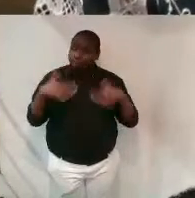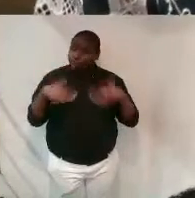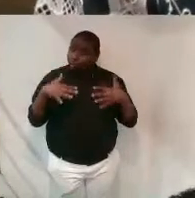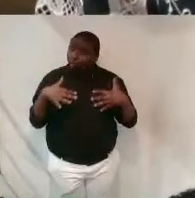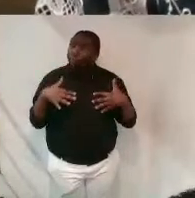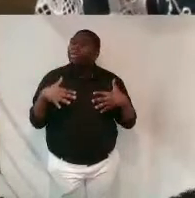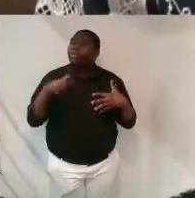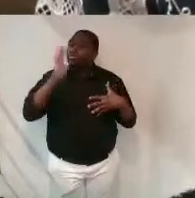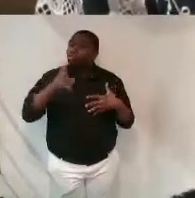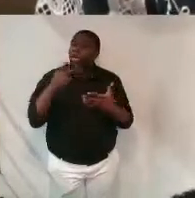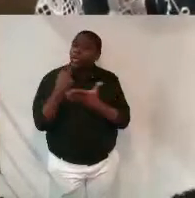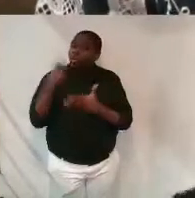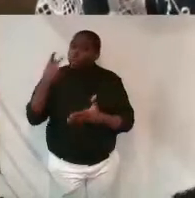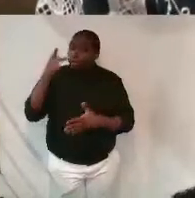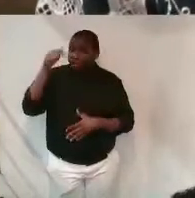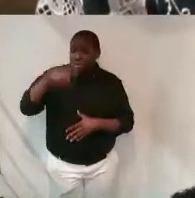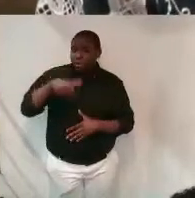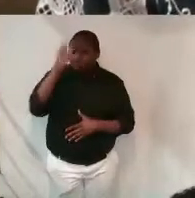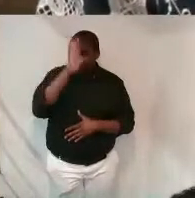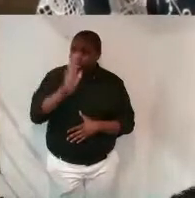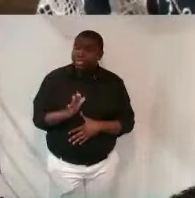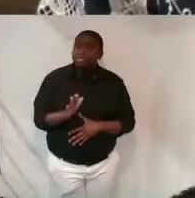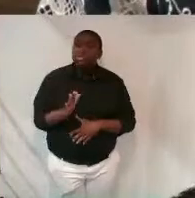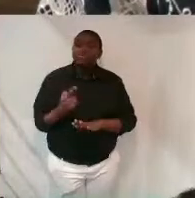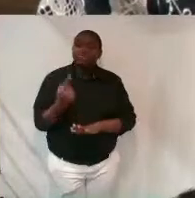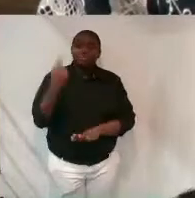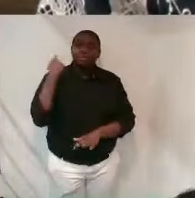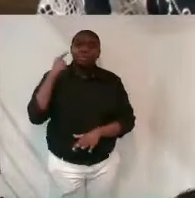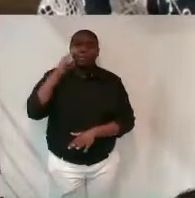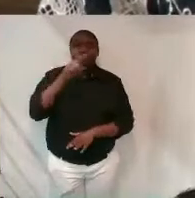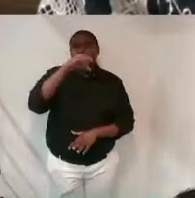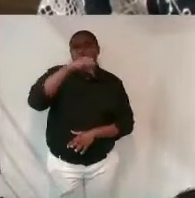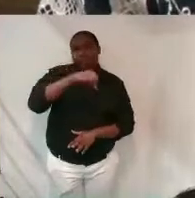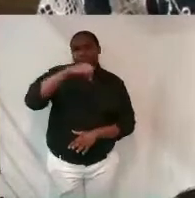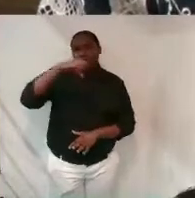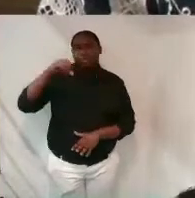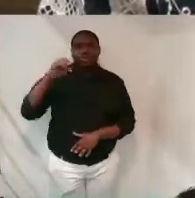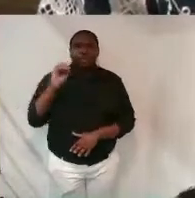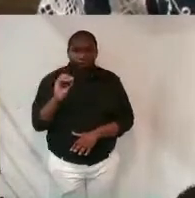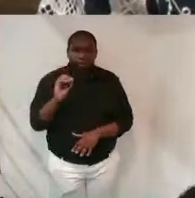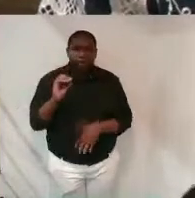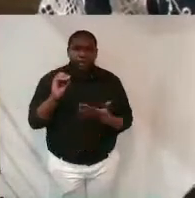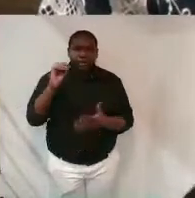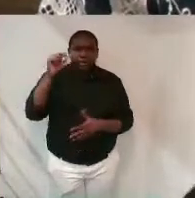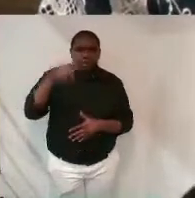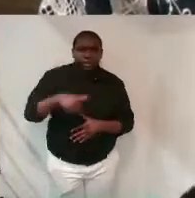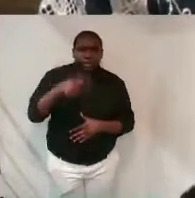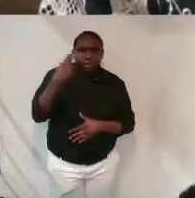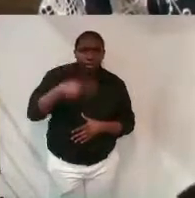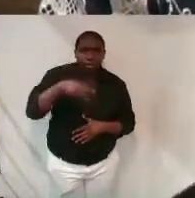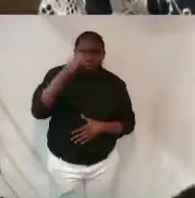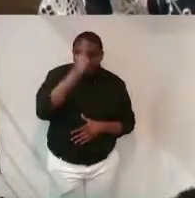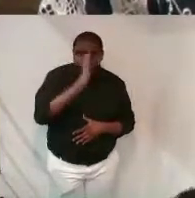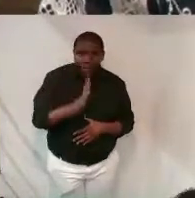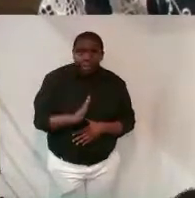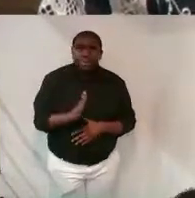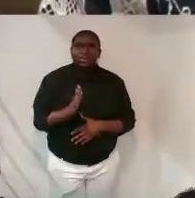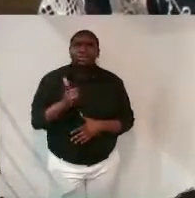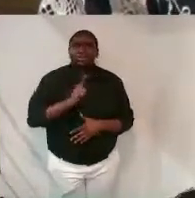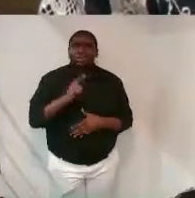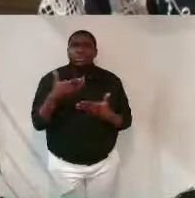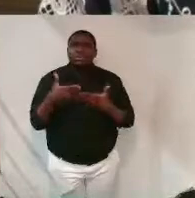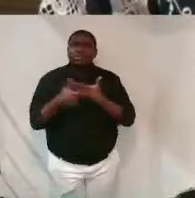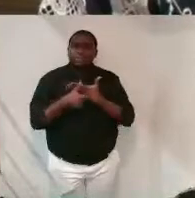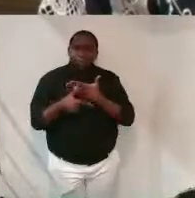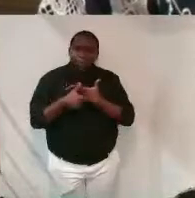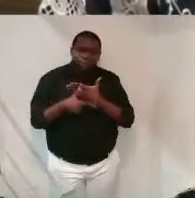ele já acontece no Brasil desde a década de 90. E o Brasil, de forma muito clara, cada vez mais passa a assumir esse papel de